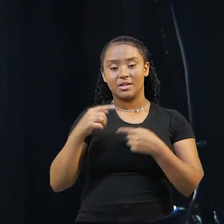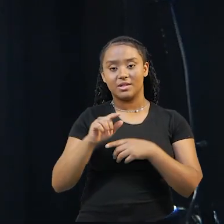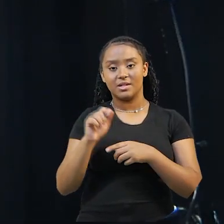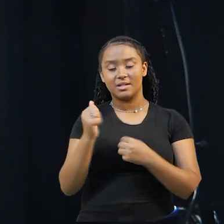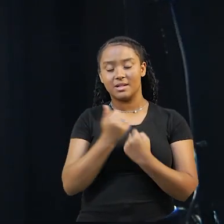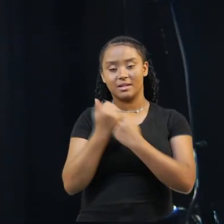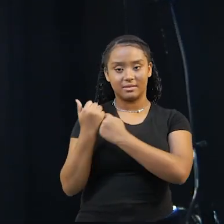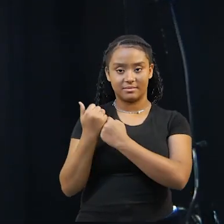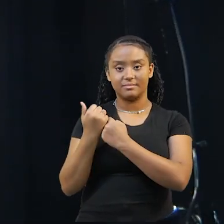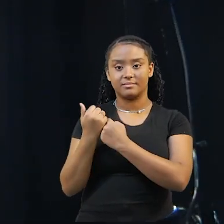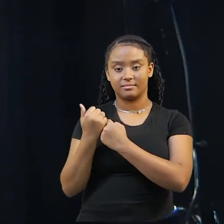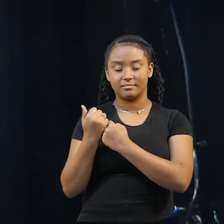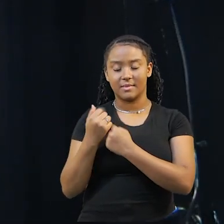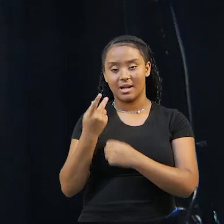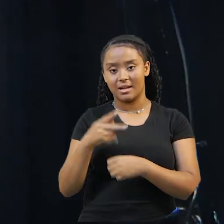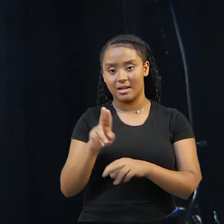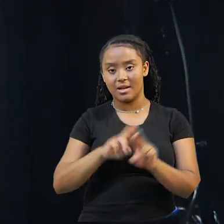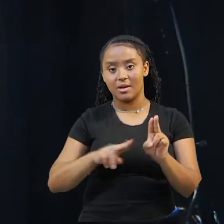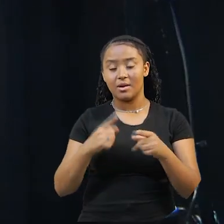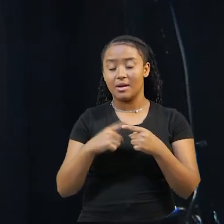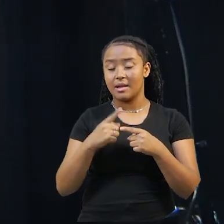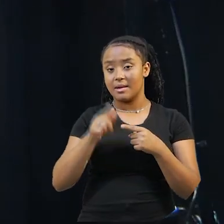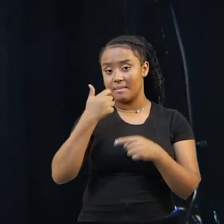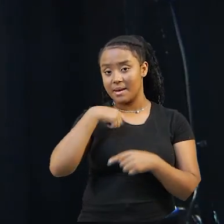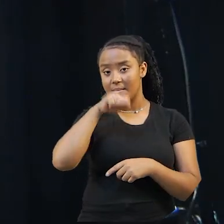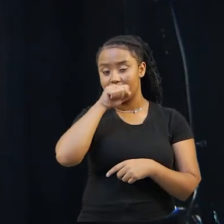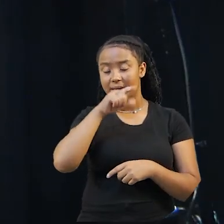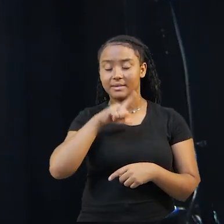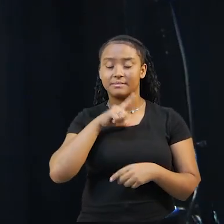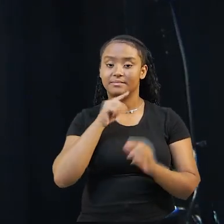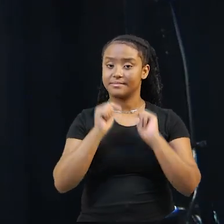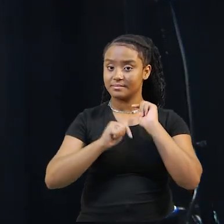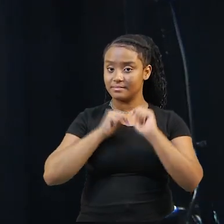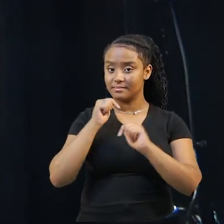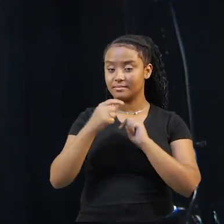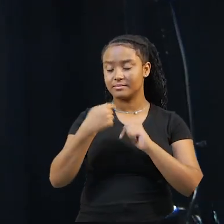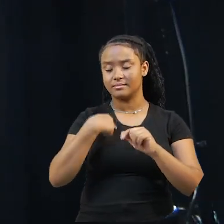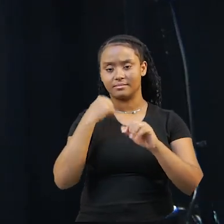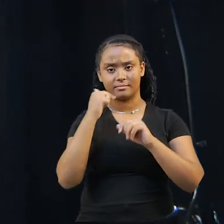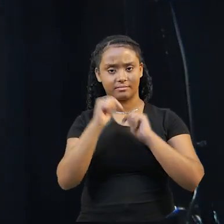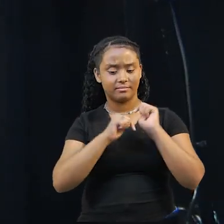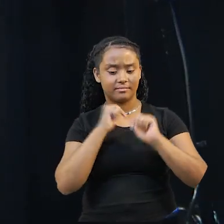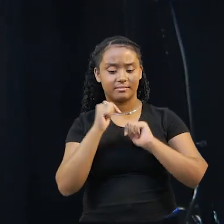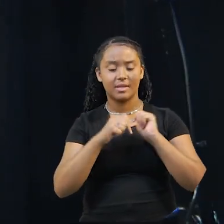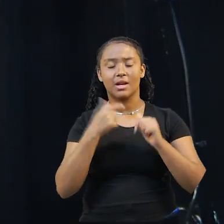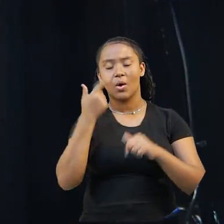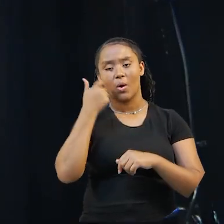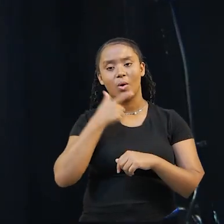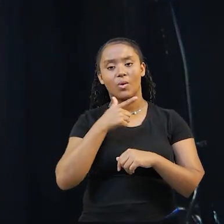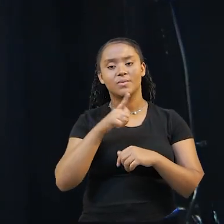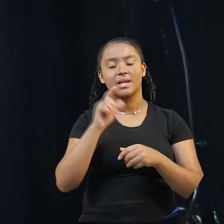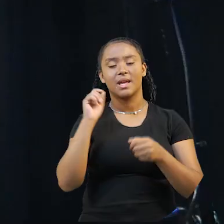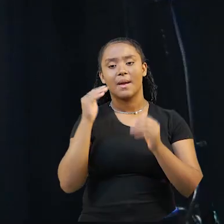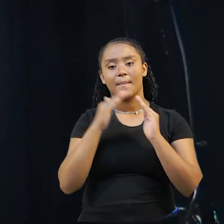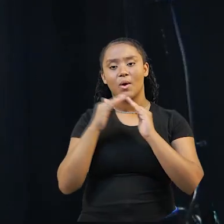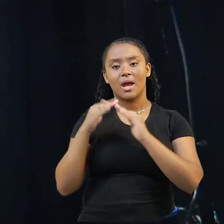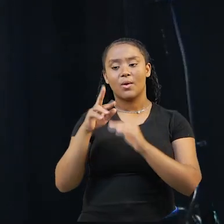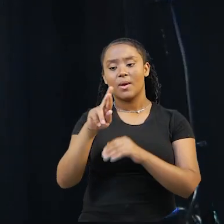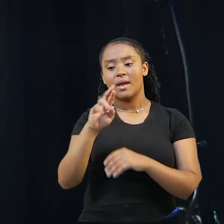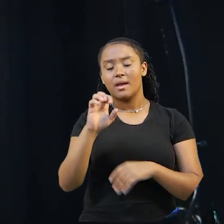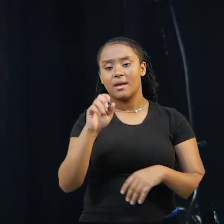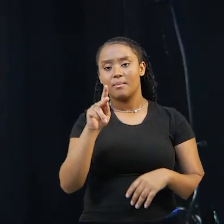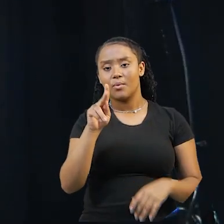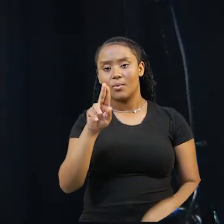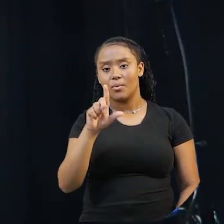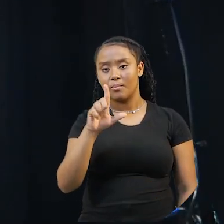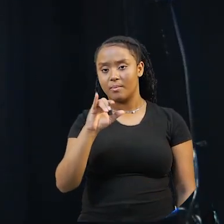aqui na UFO. Minha mãe tinha um emprego e estava trabalhando, e aí eu conseguia morar numa república, dividir o apartamento com várias